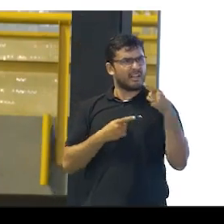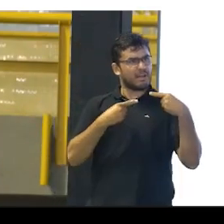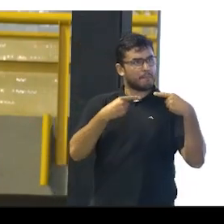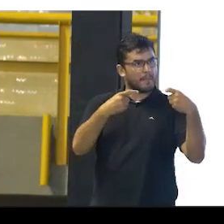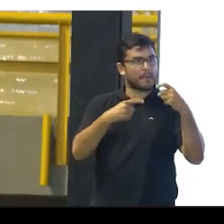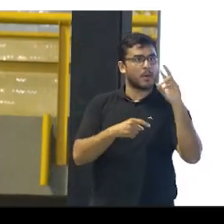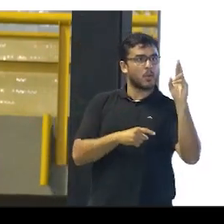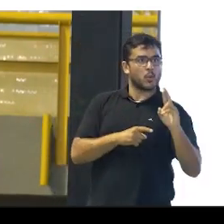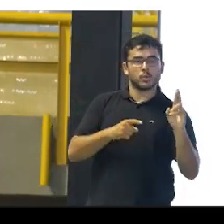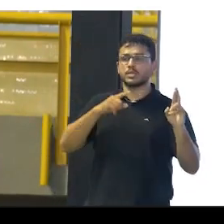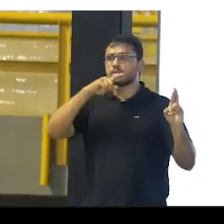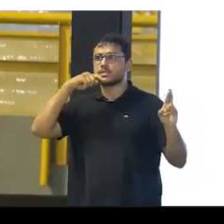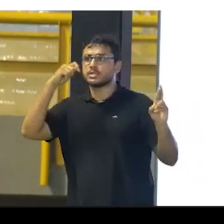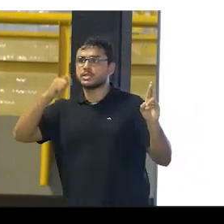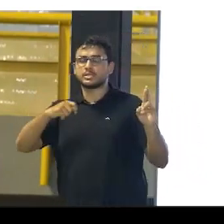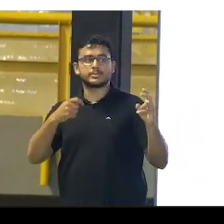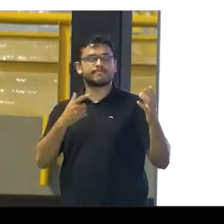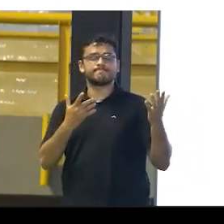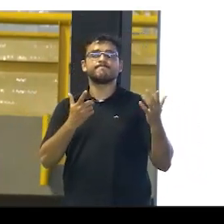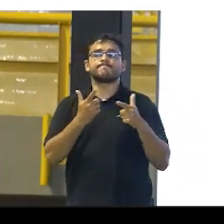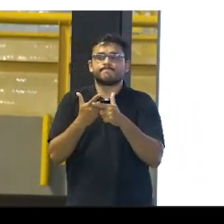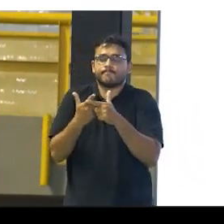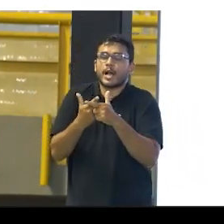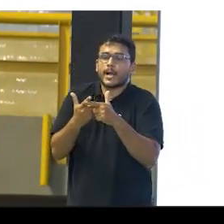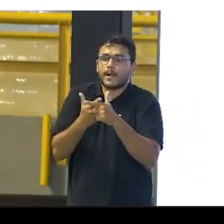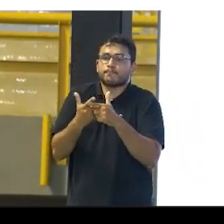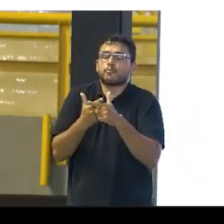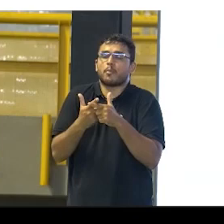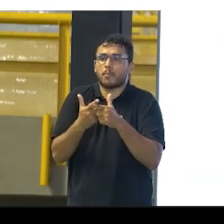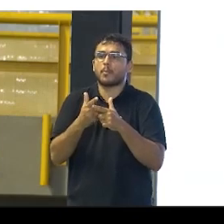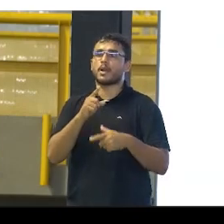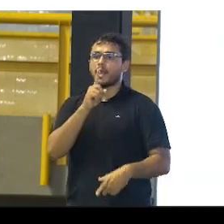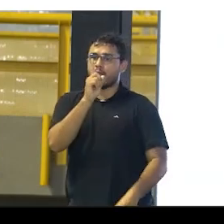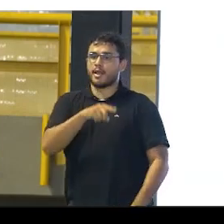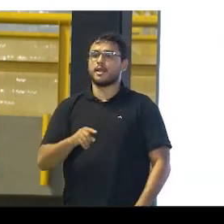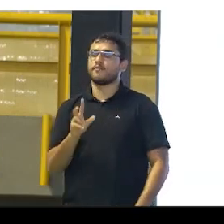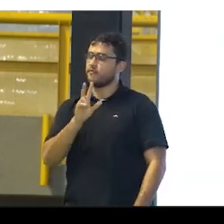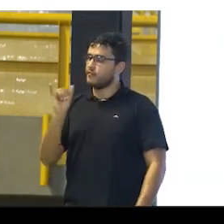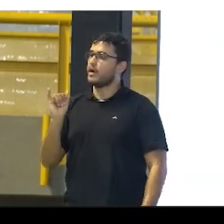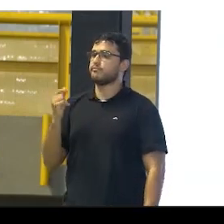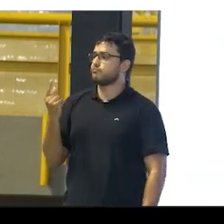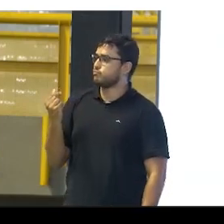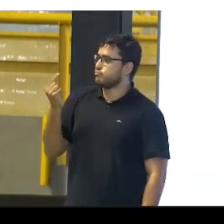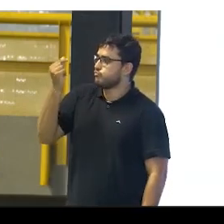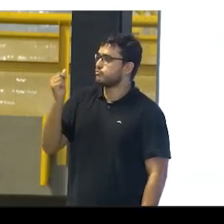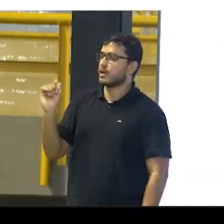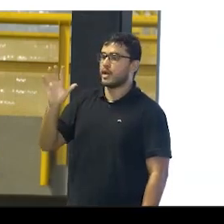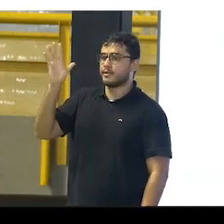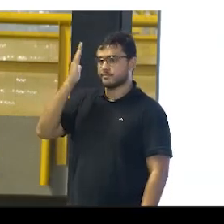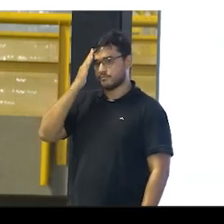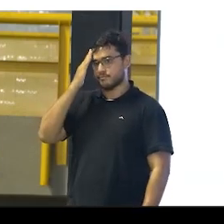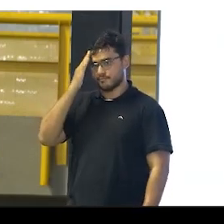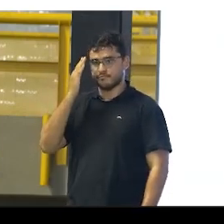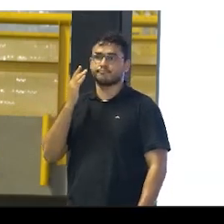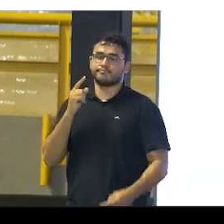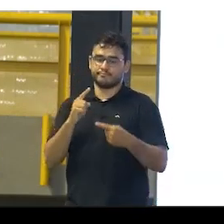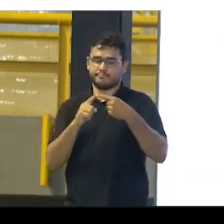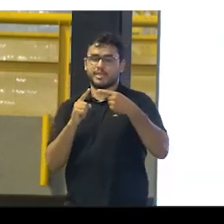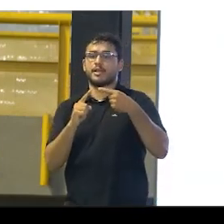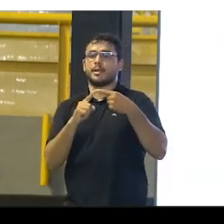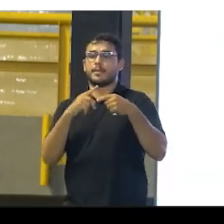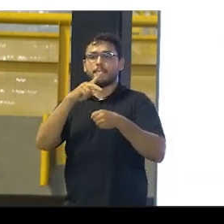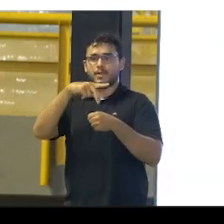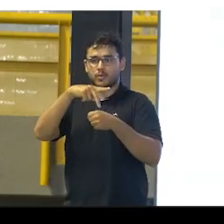pela questão dos combustíveis fósseis, das fontes de energia, do petróleo, do gás e do carvão.